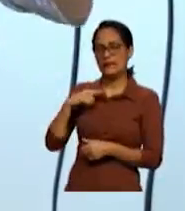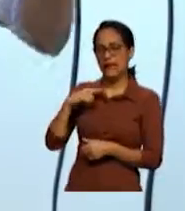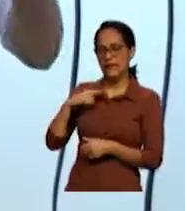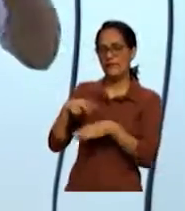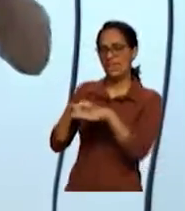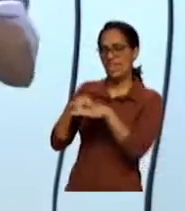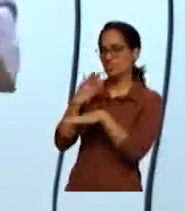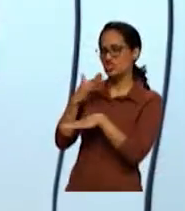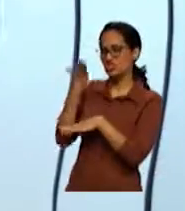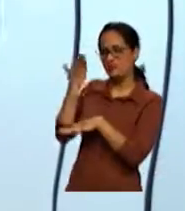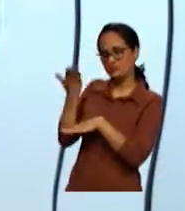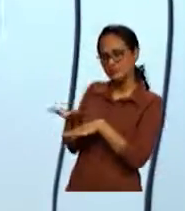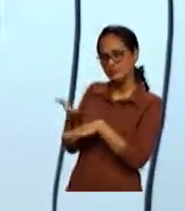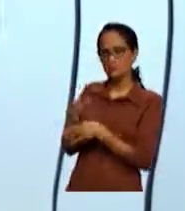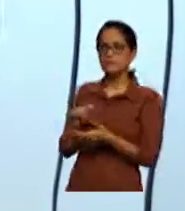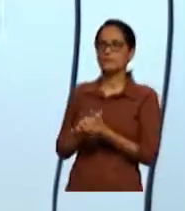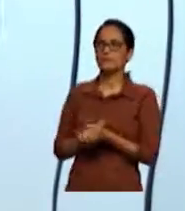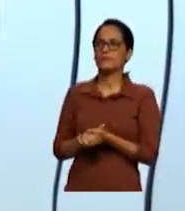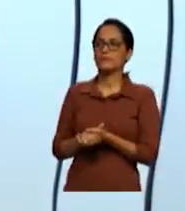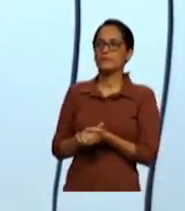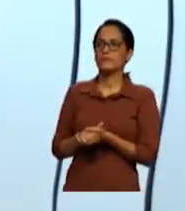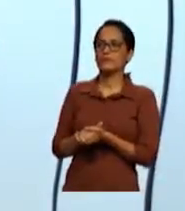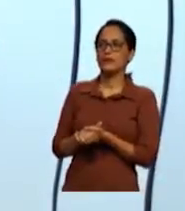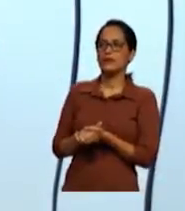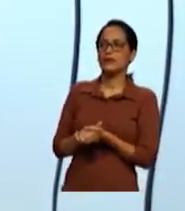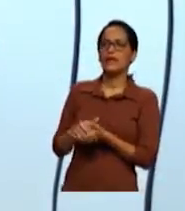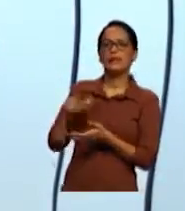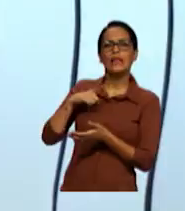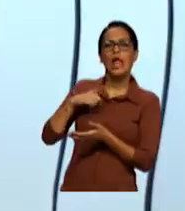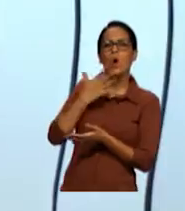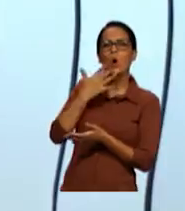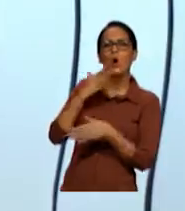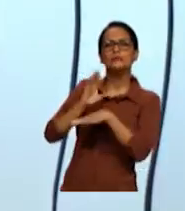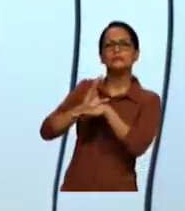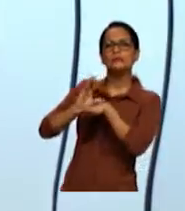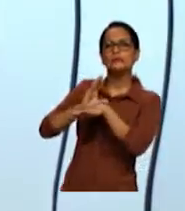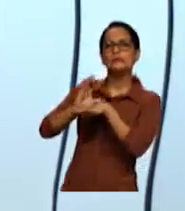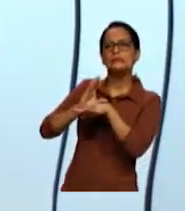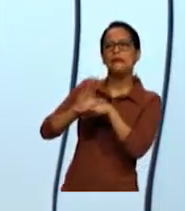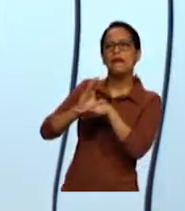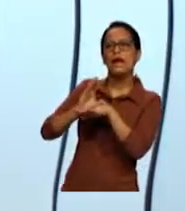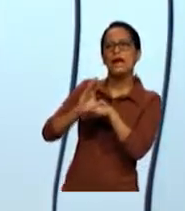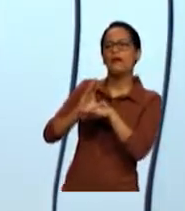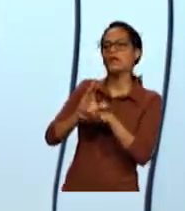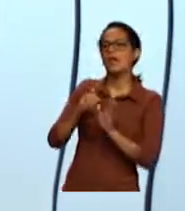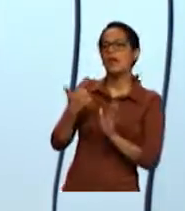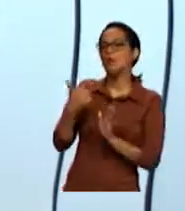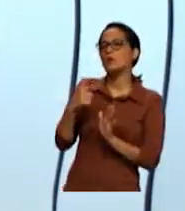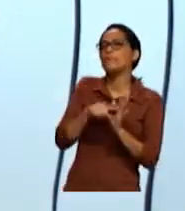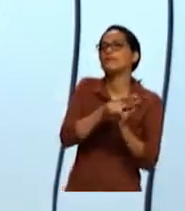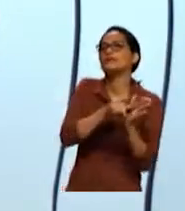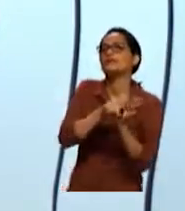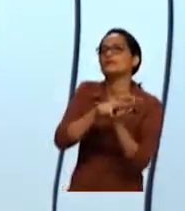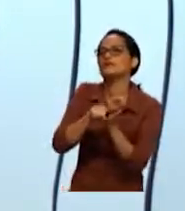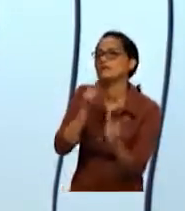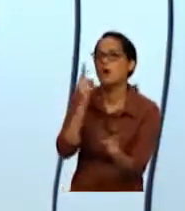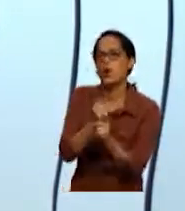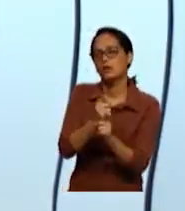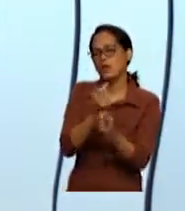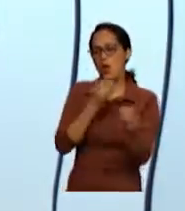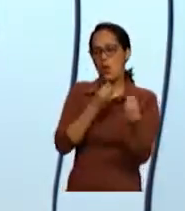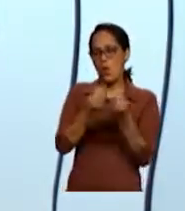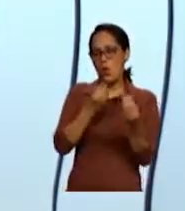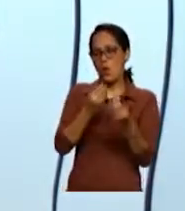entre aspas, ele vai ter. E esses aqui que estão em cinza, gente, significa que não teve indicadores suficientes para estar fazendo o